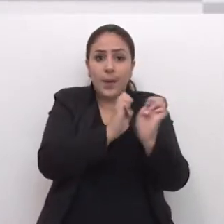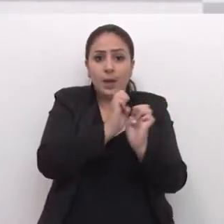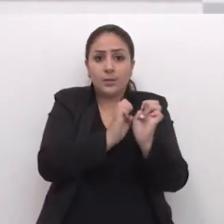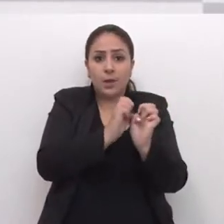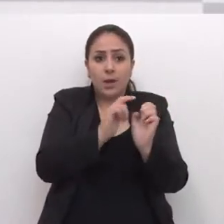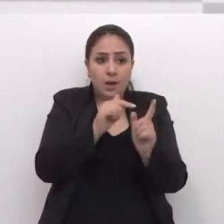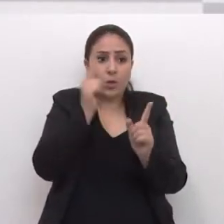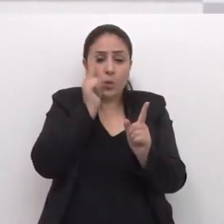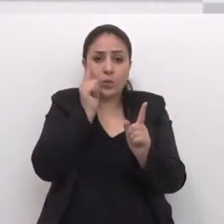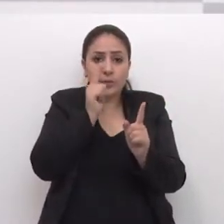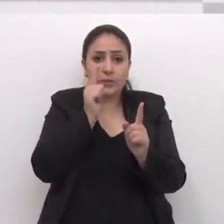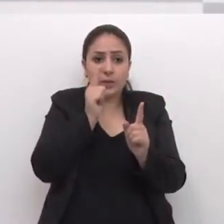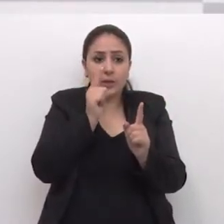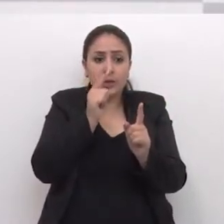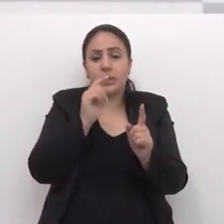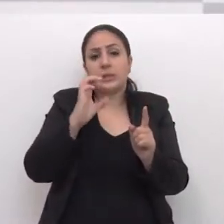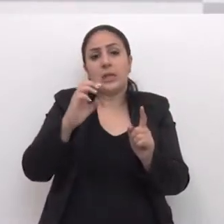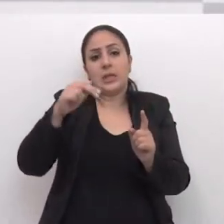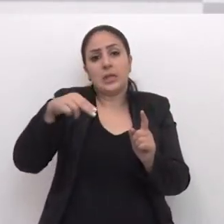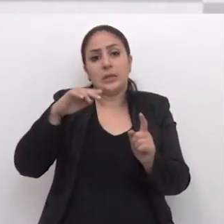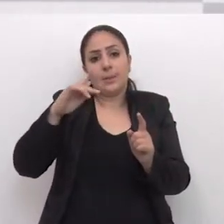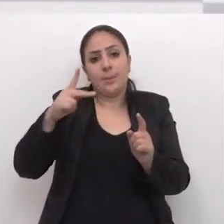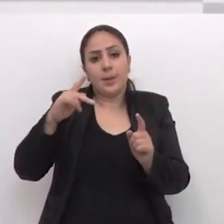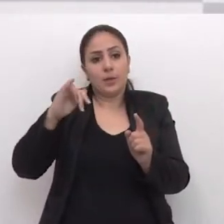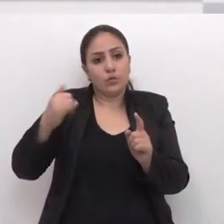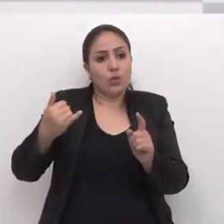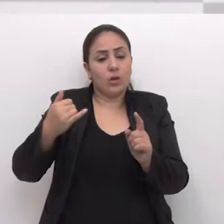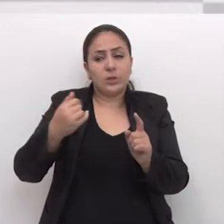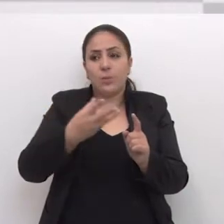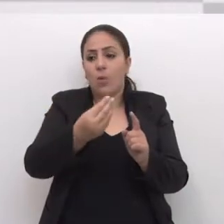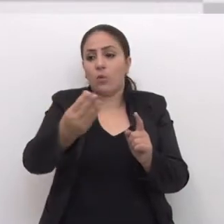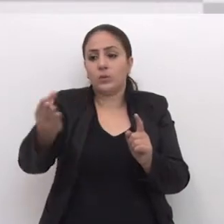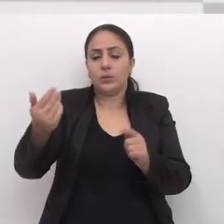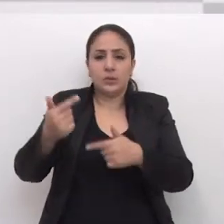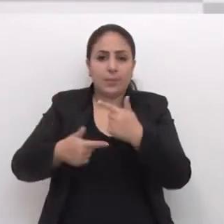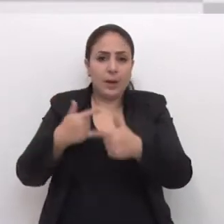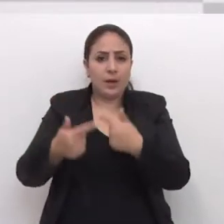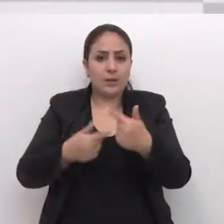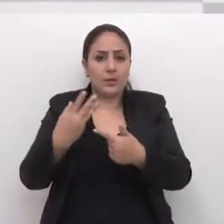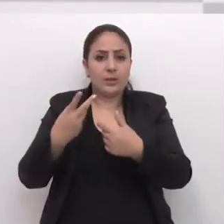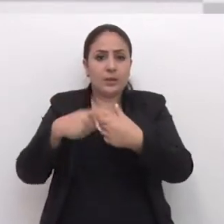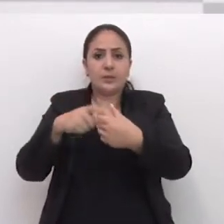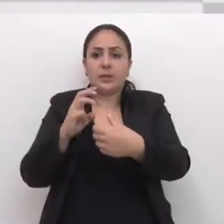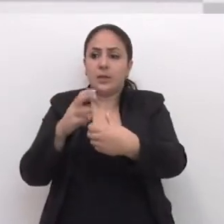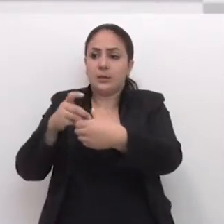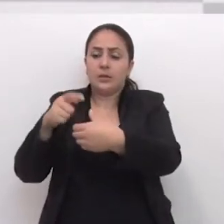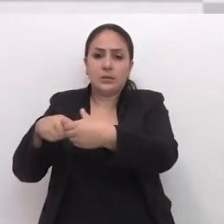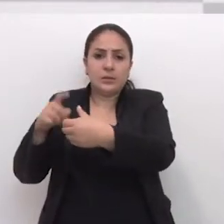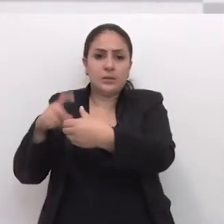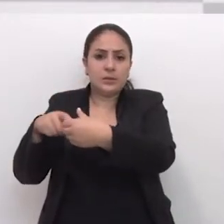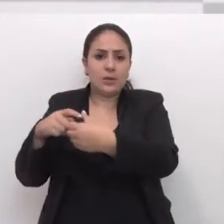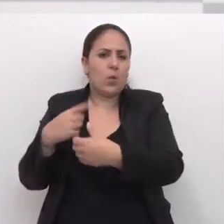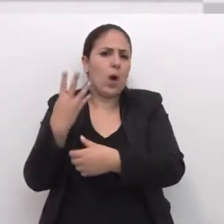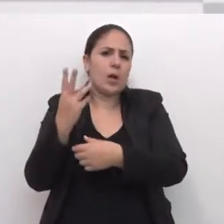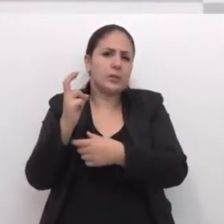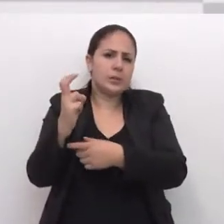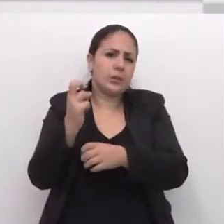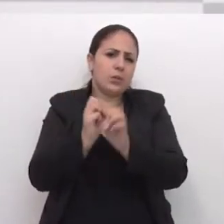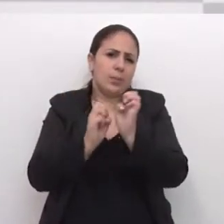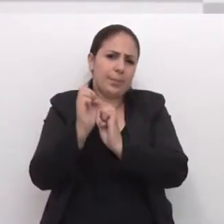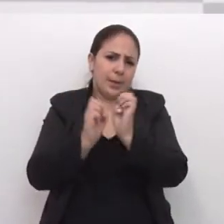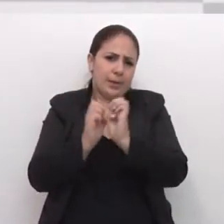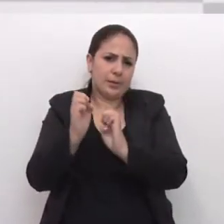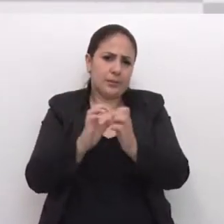pode muito bem abrir o seu próprio CNPJ para prestar serviços dessa maneira, terceirizado. Ele pode ser terceirizado de 4,